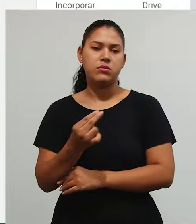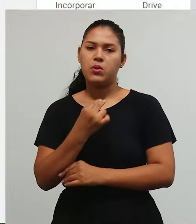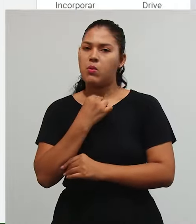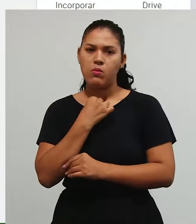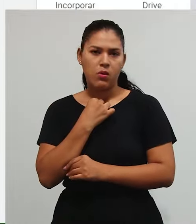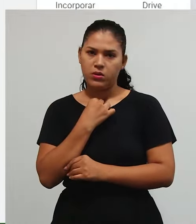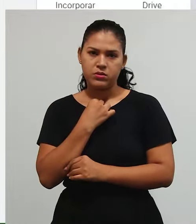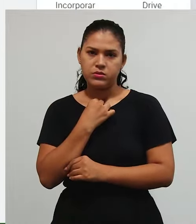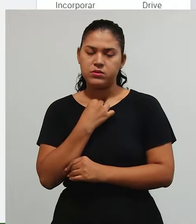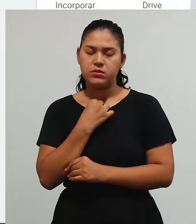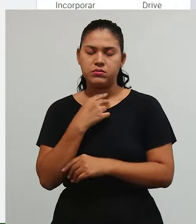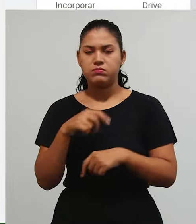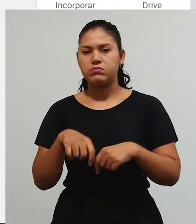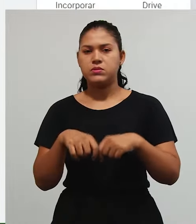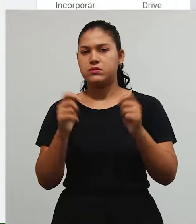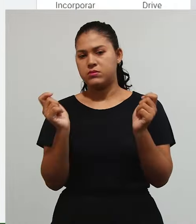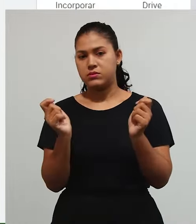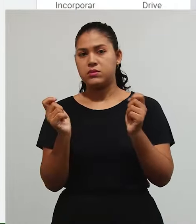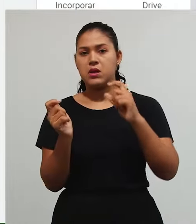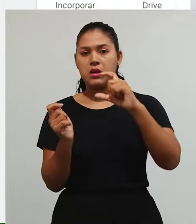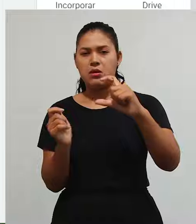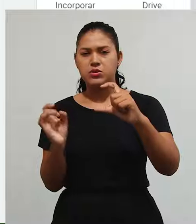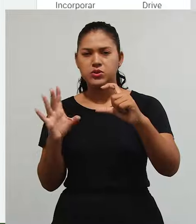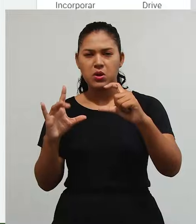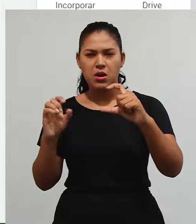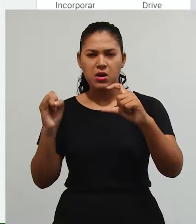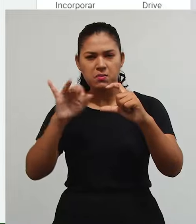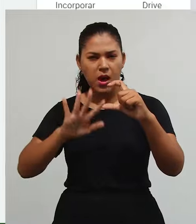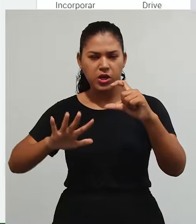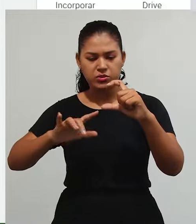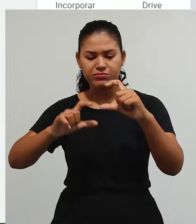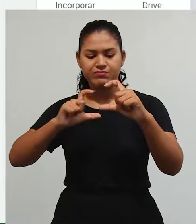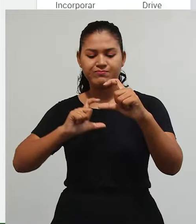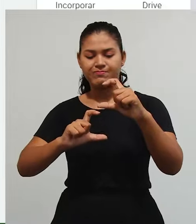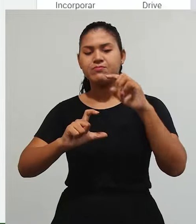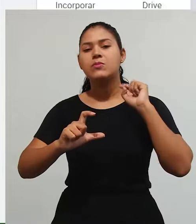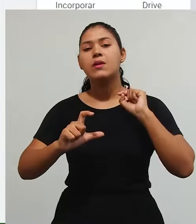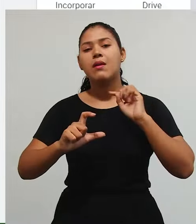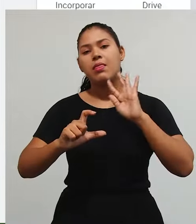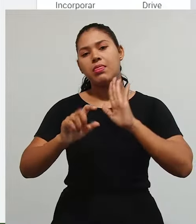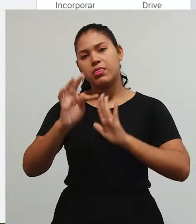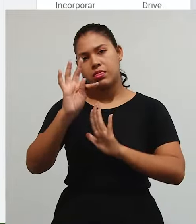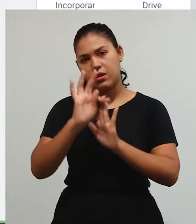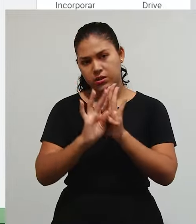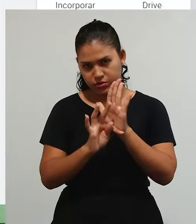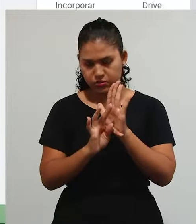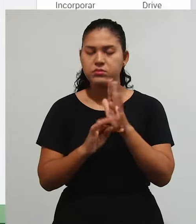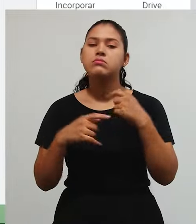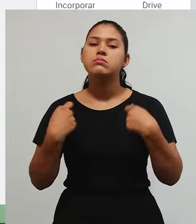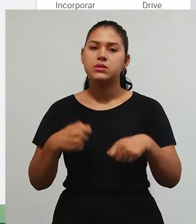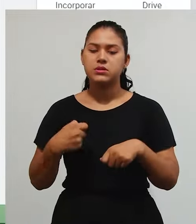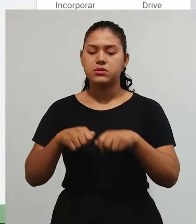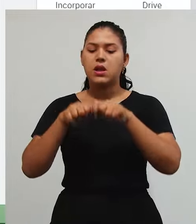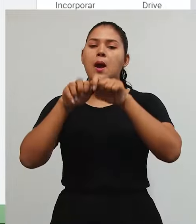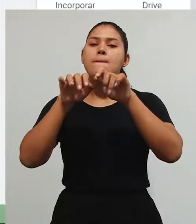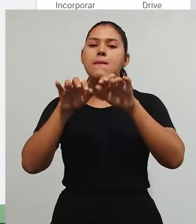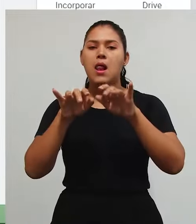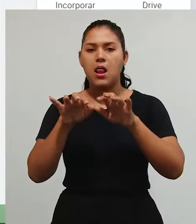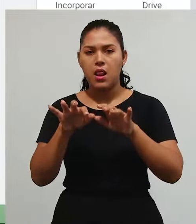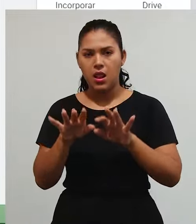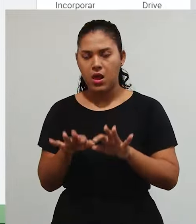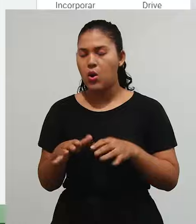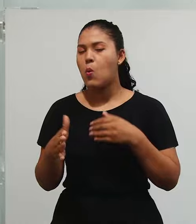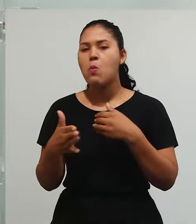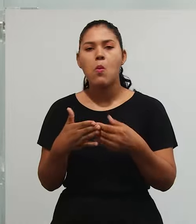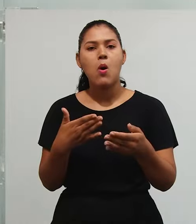você terminar com imagens. Você sempre termina com um texto, né? Lembrando a lógica de qualquer redação,